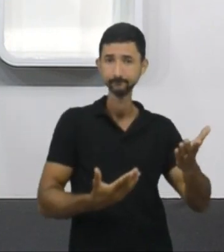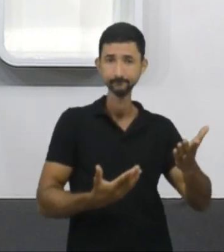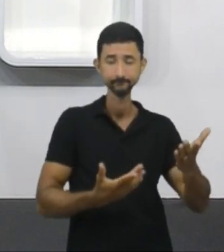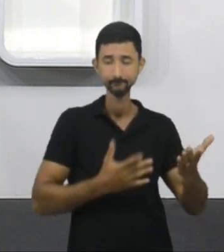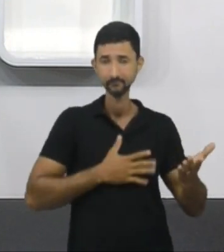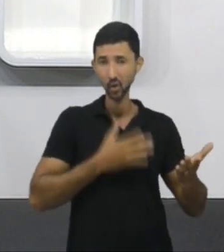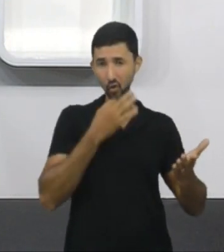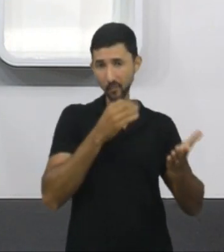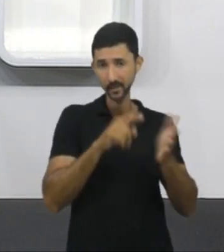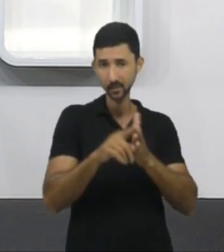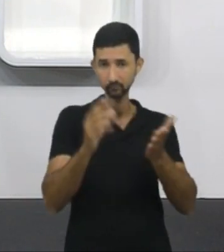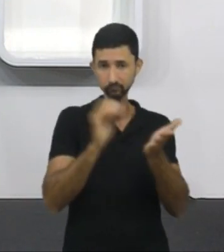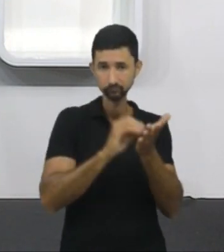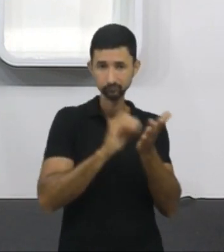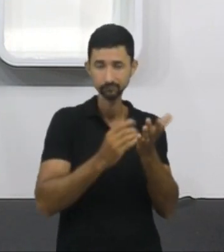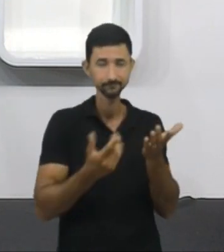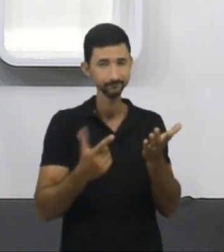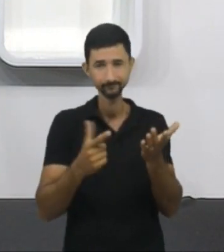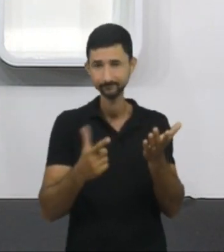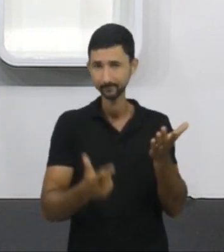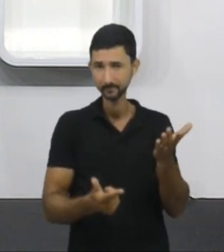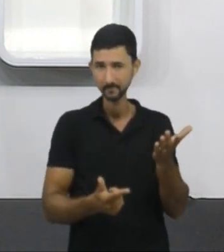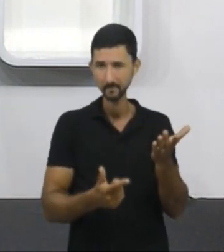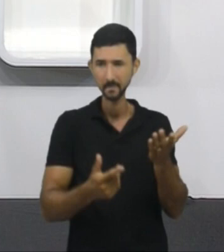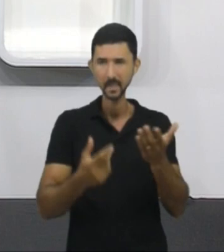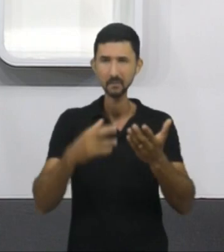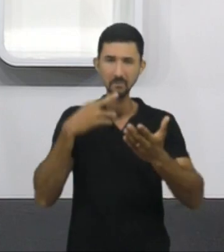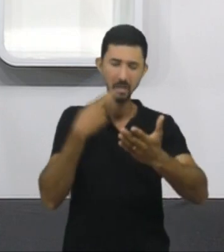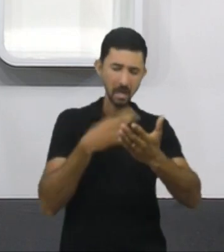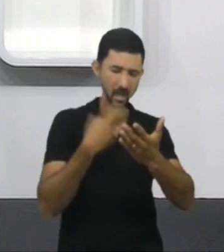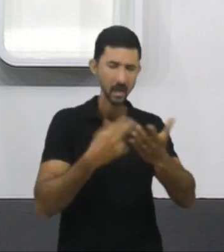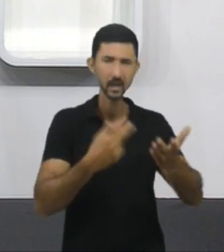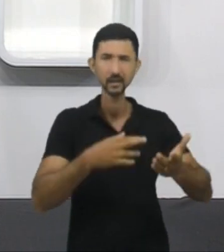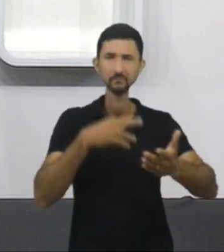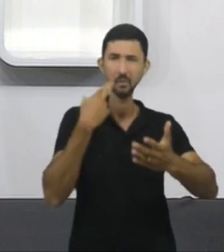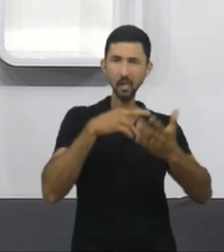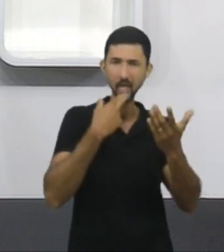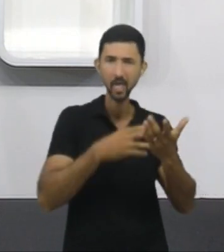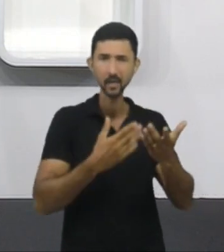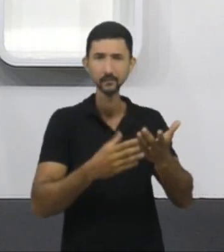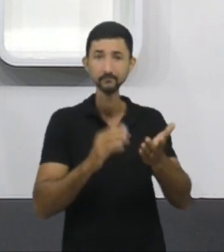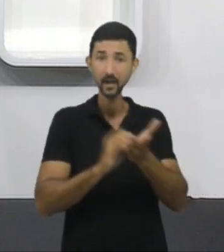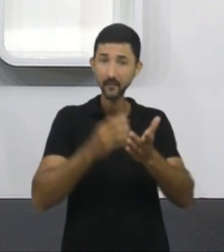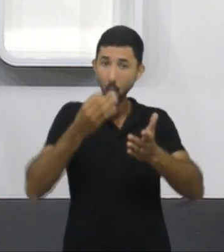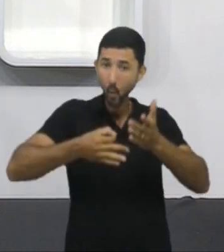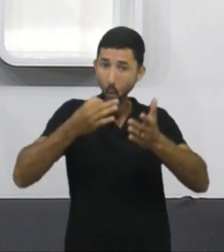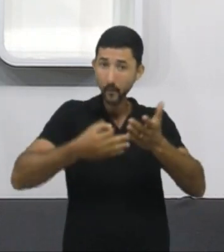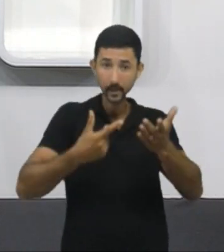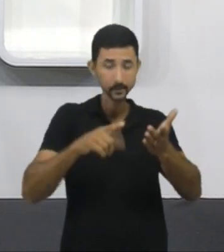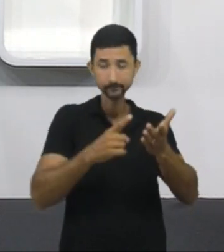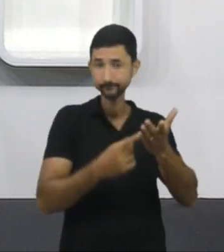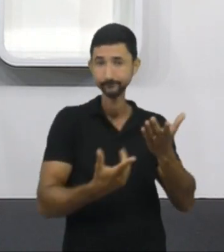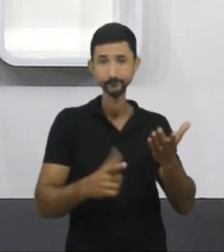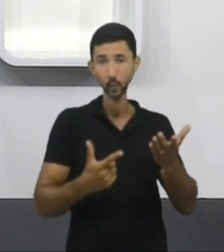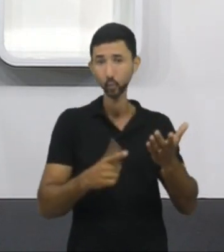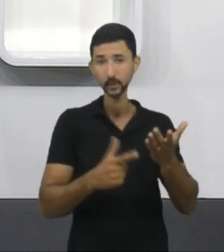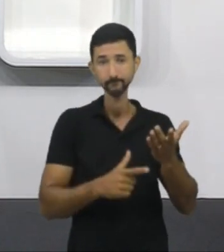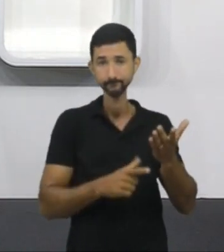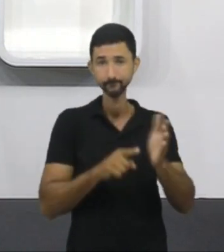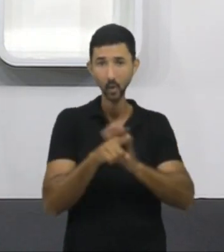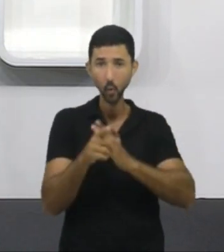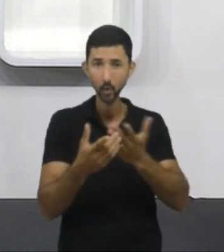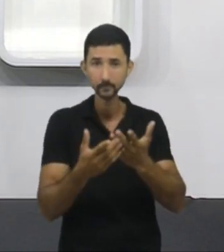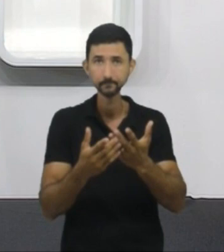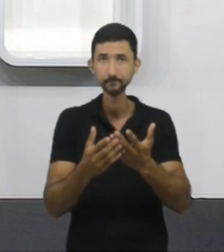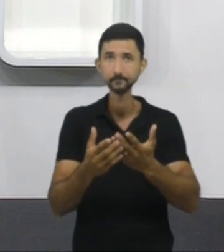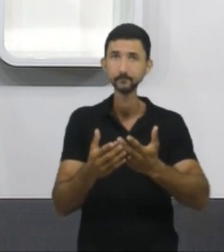tem argumentação sendo construída. Por quê? Ofensa, xingamento e falta de justificativa não constrói um texto argumentativo.